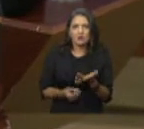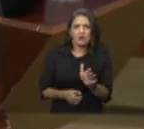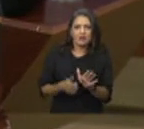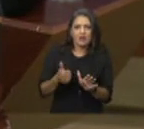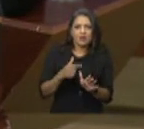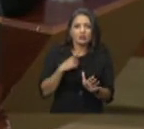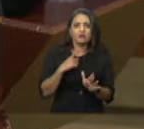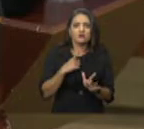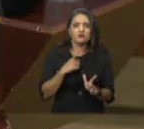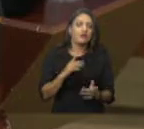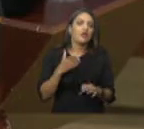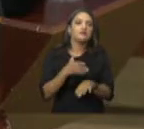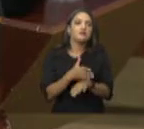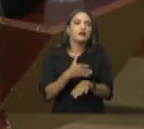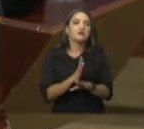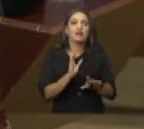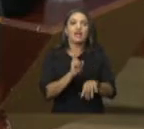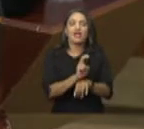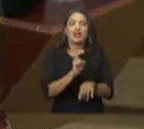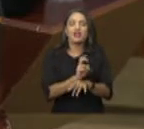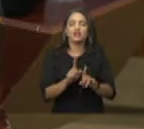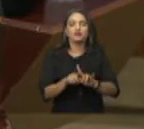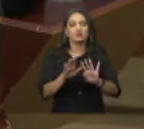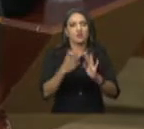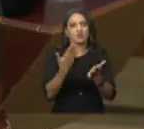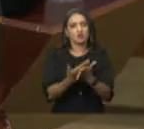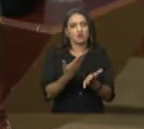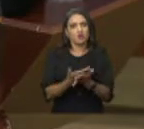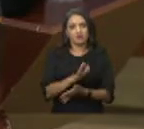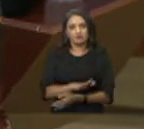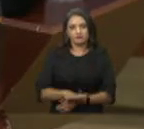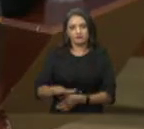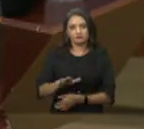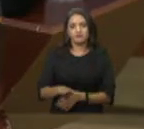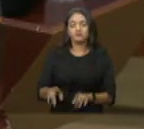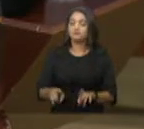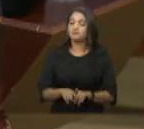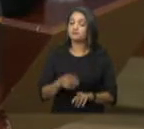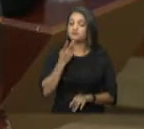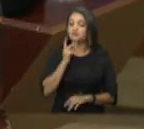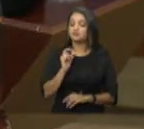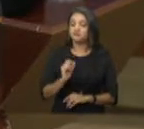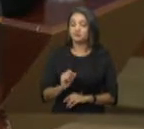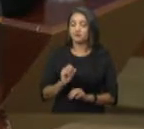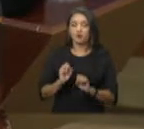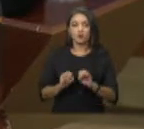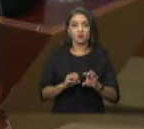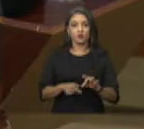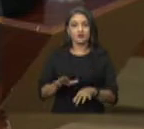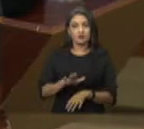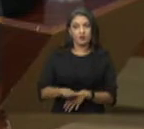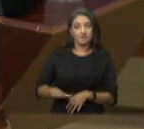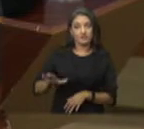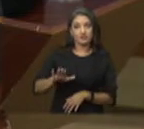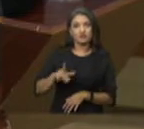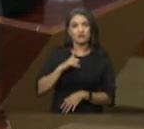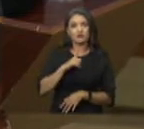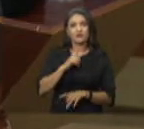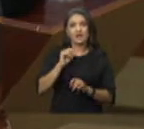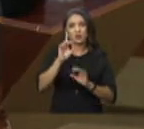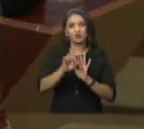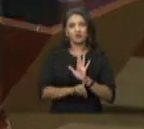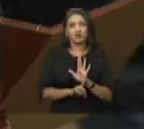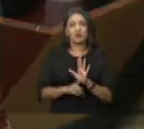em creche e o acesso à pré-escola e concluiu ainda que a educação infantil por qualificasse como direito